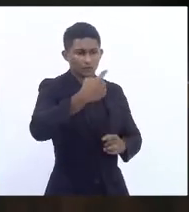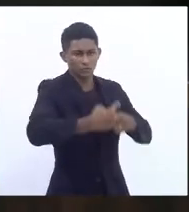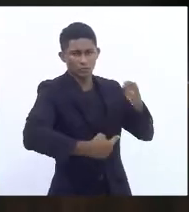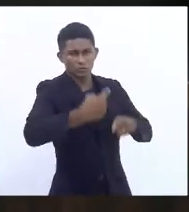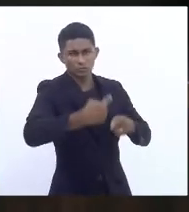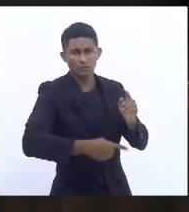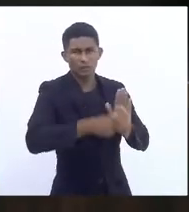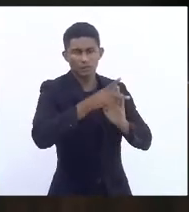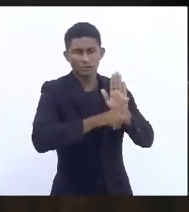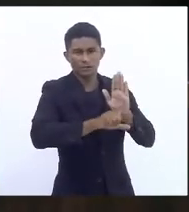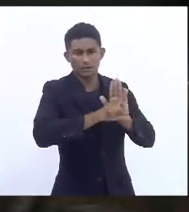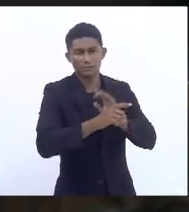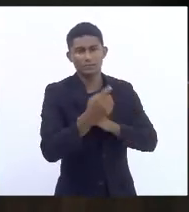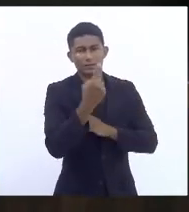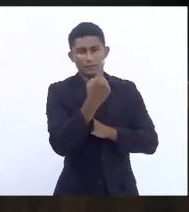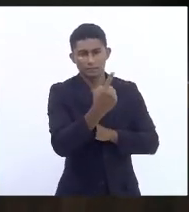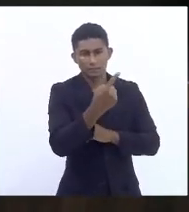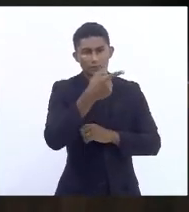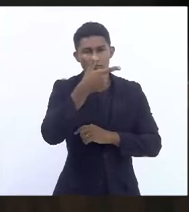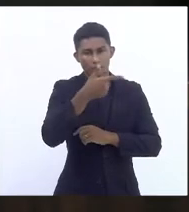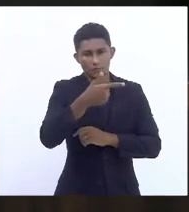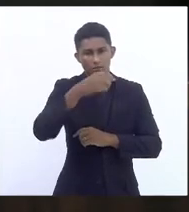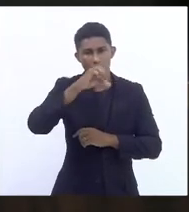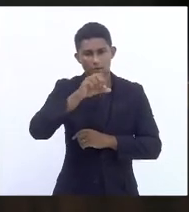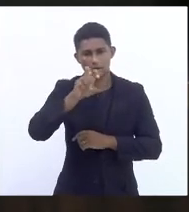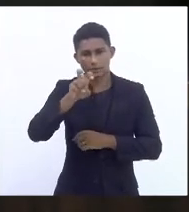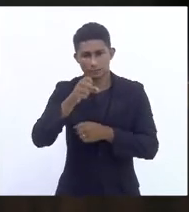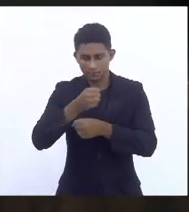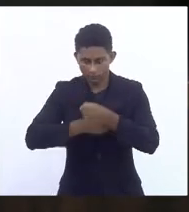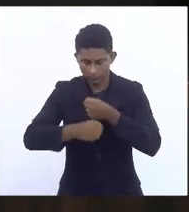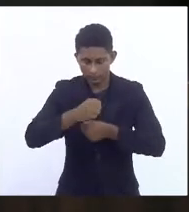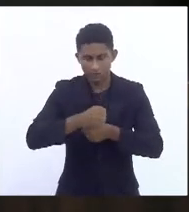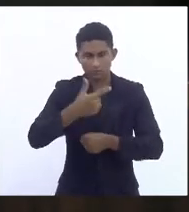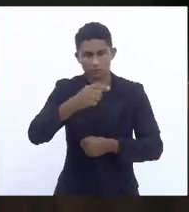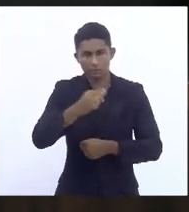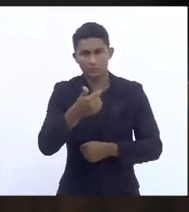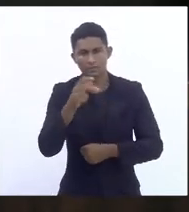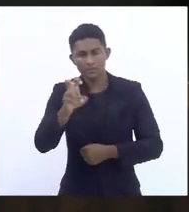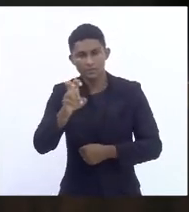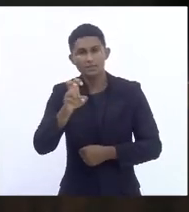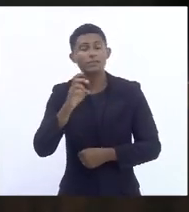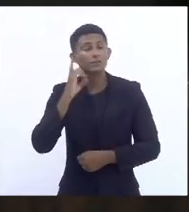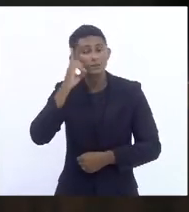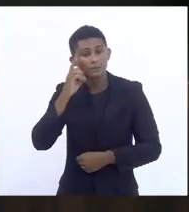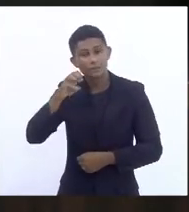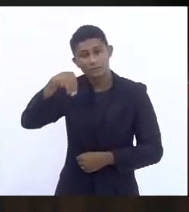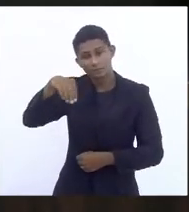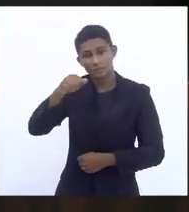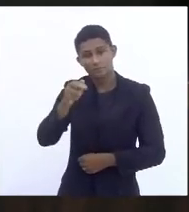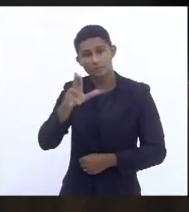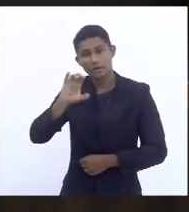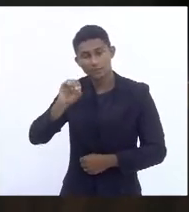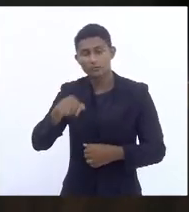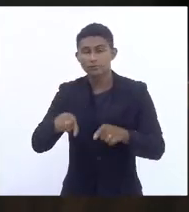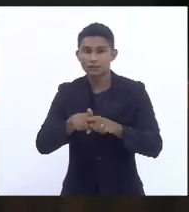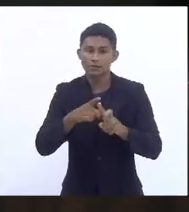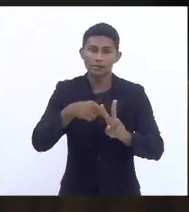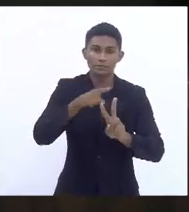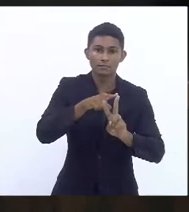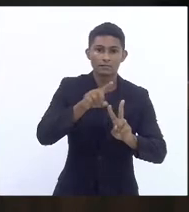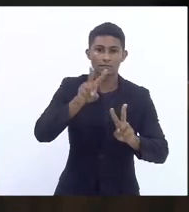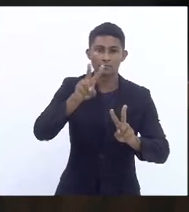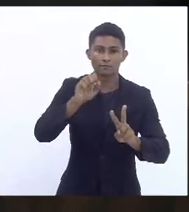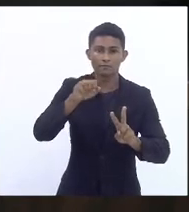lei 1295 de 2015, de autoria do deputado Márcio Canella, deputado Vaguinho, que dispõe